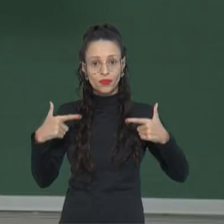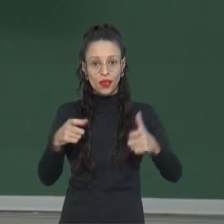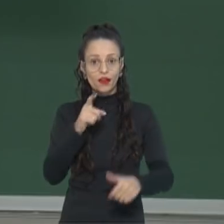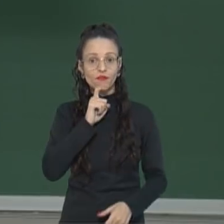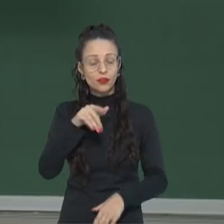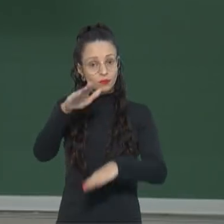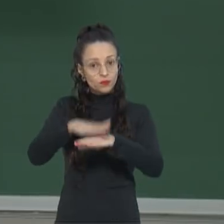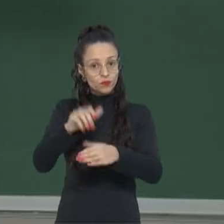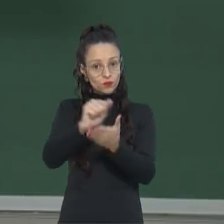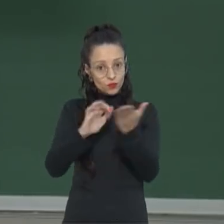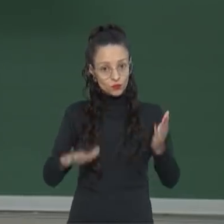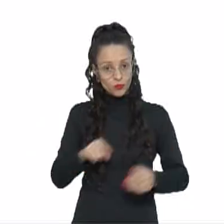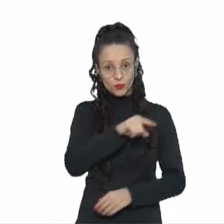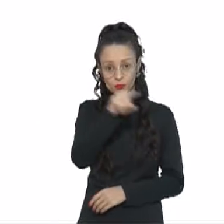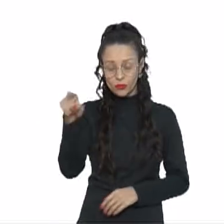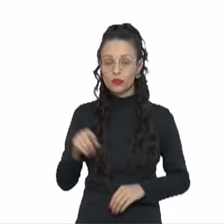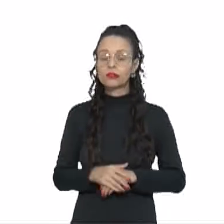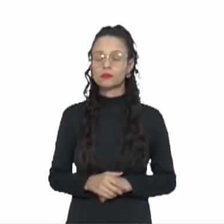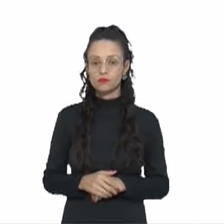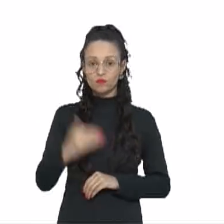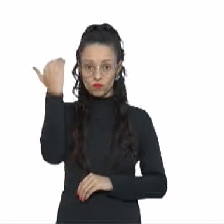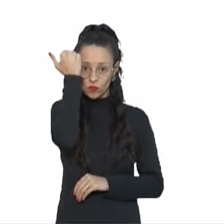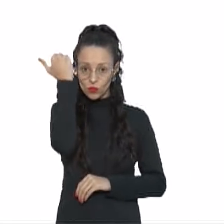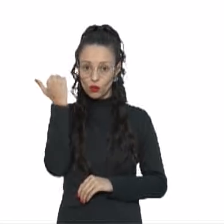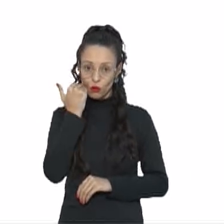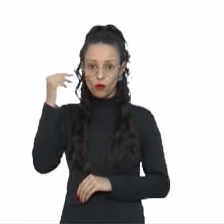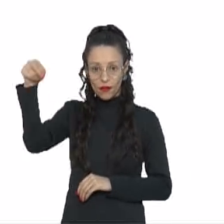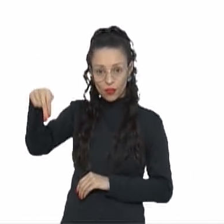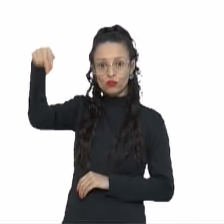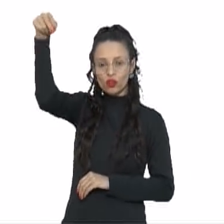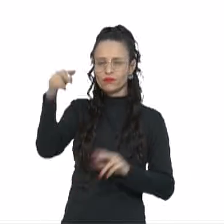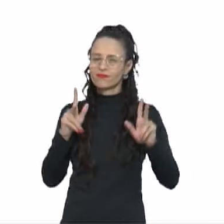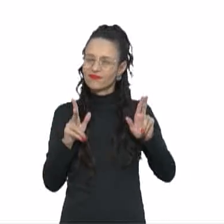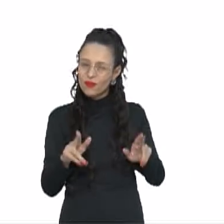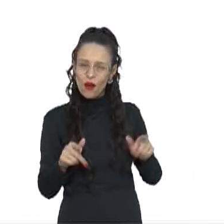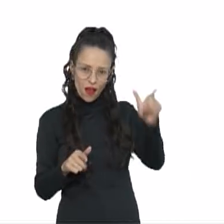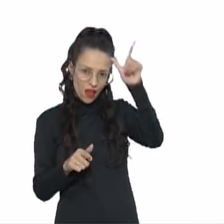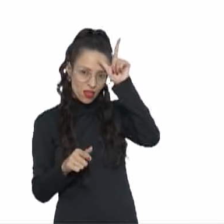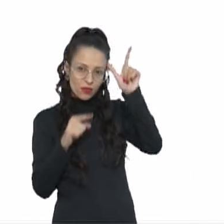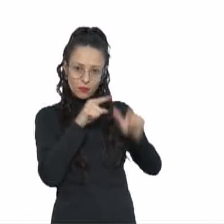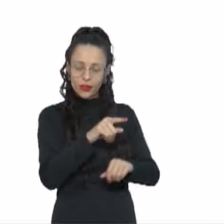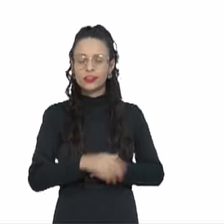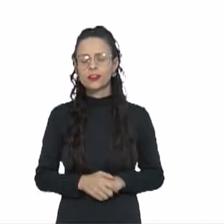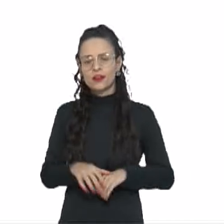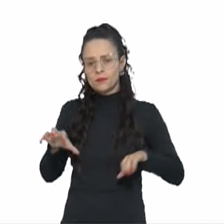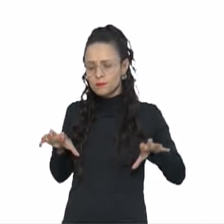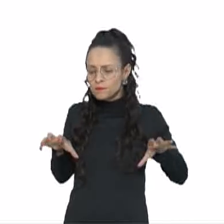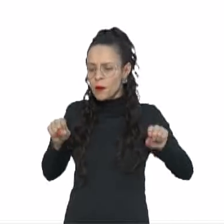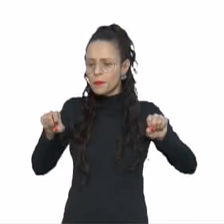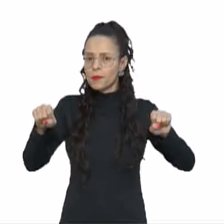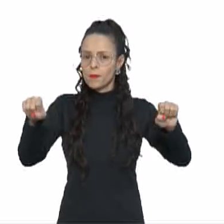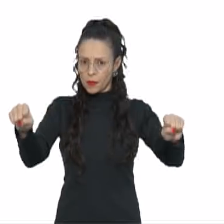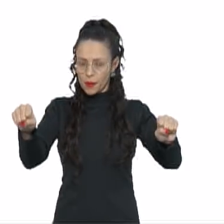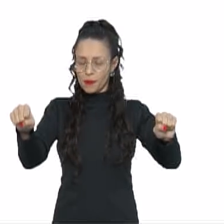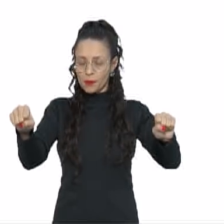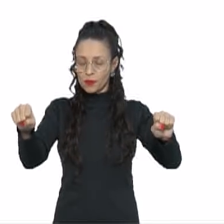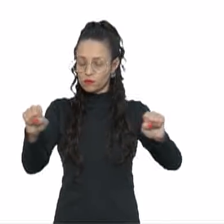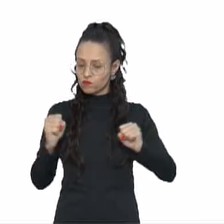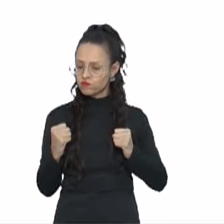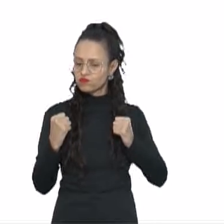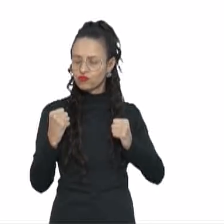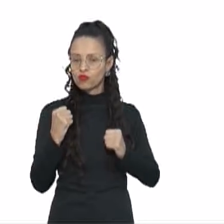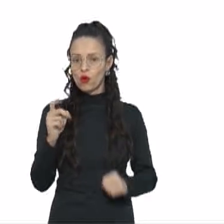leia o textinho comigo. A Coreia do Norte, como a Alemanha, foi ocupada em conjunto por forças soviéticas